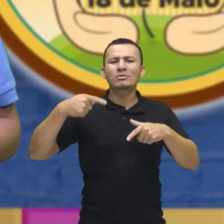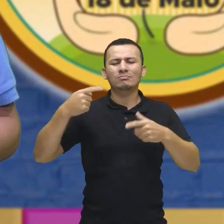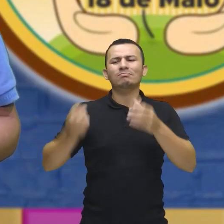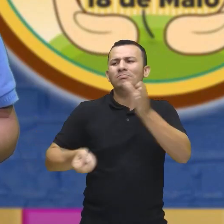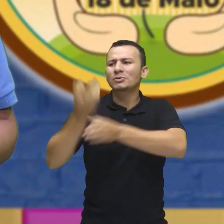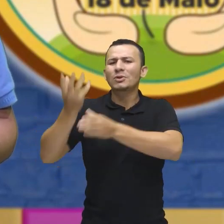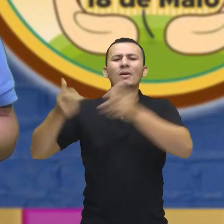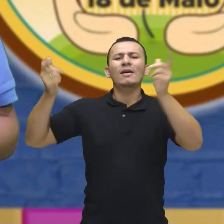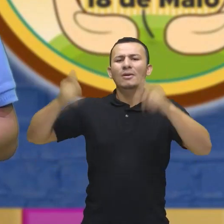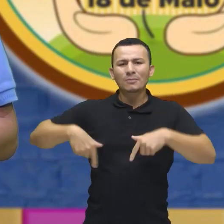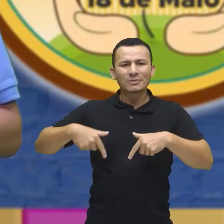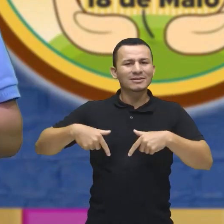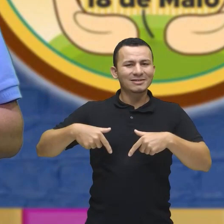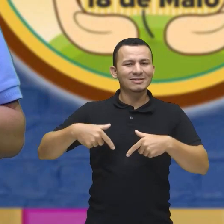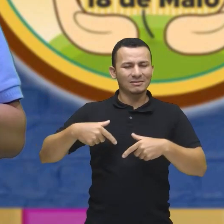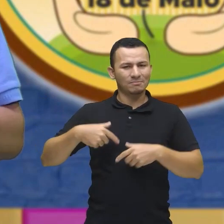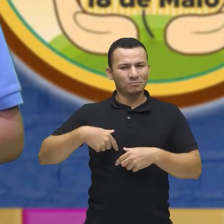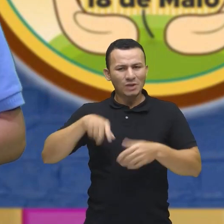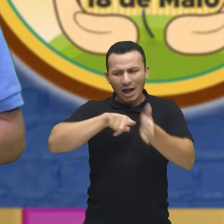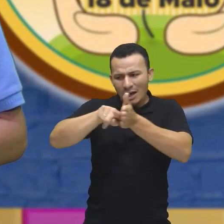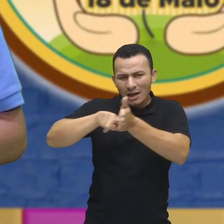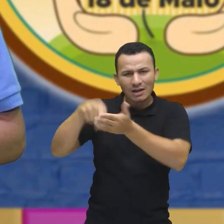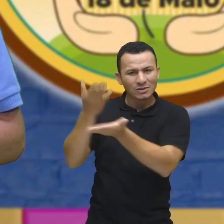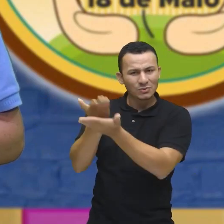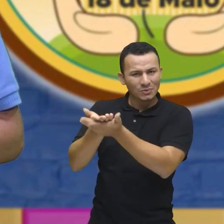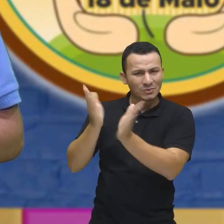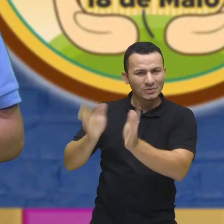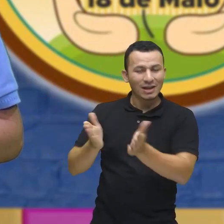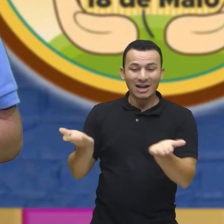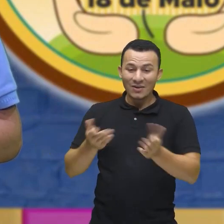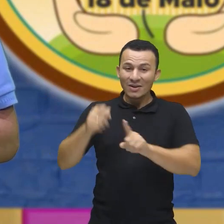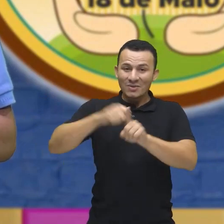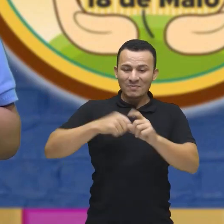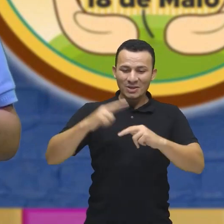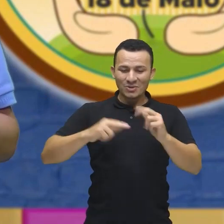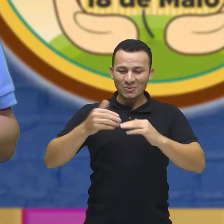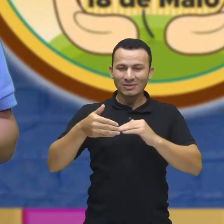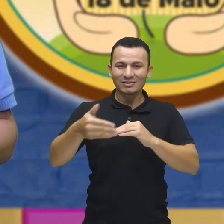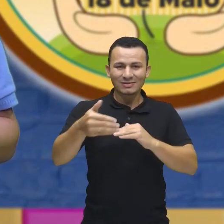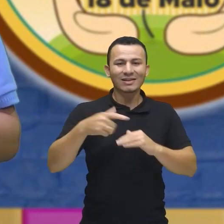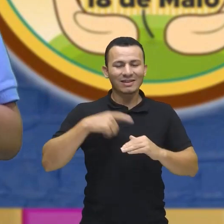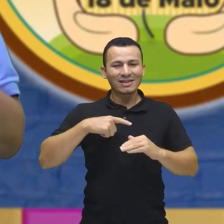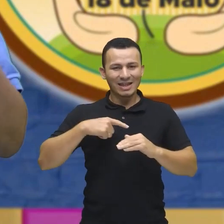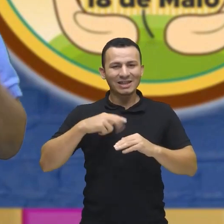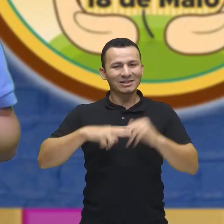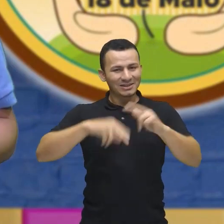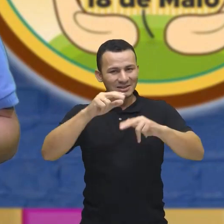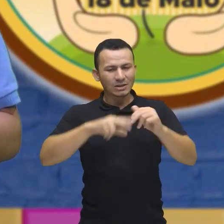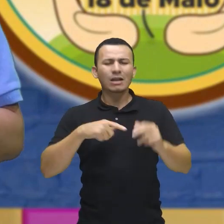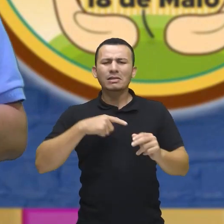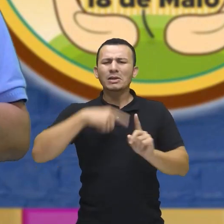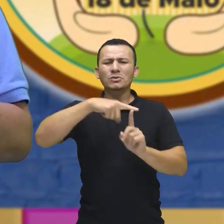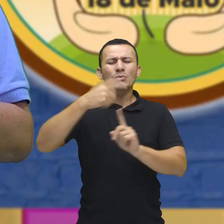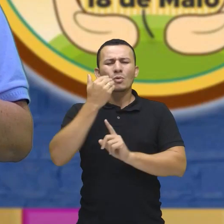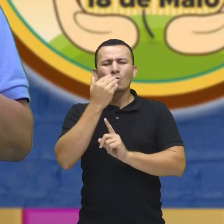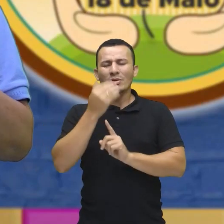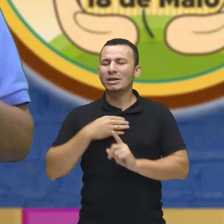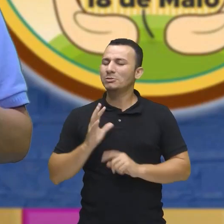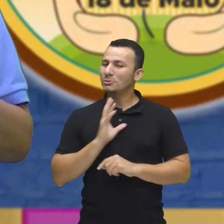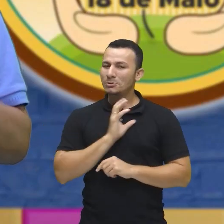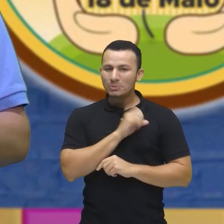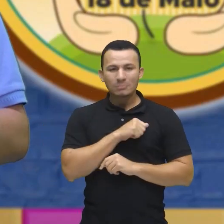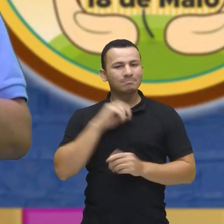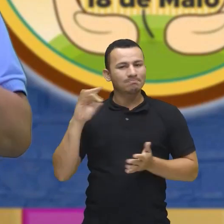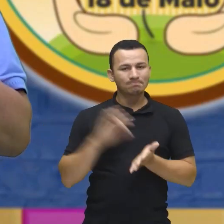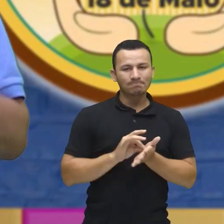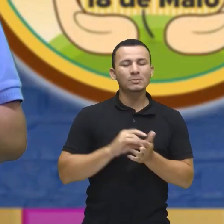esses pratos típicos que acontecem principalmente agora no mês de junho? Né? Tem essas comidas típicas que eu adoro, que eu acho que é a